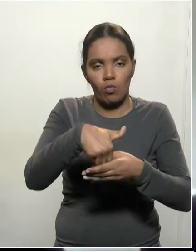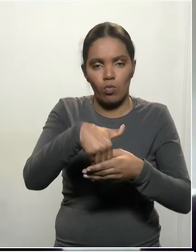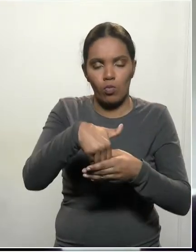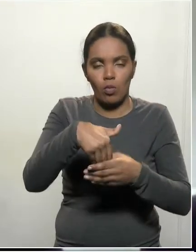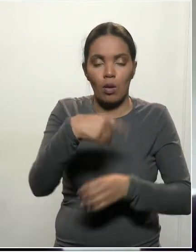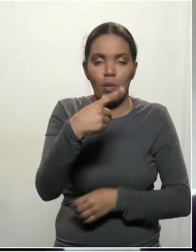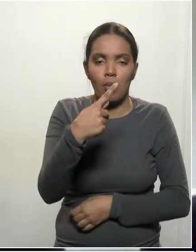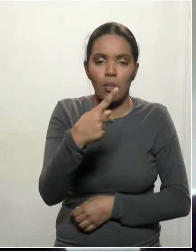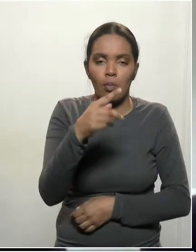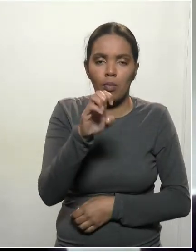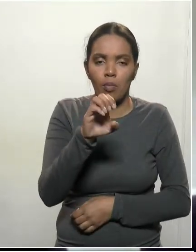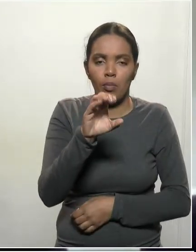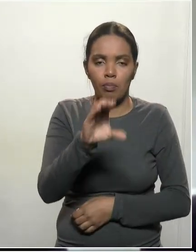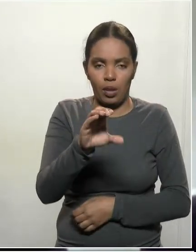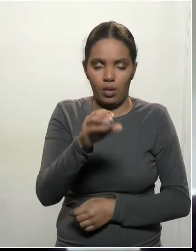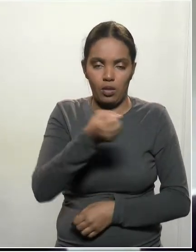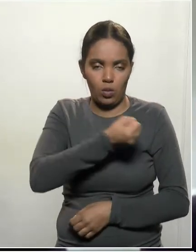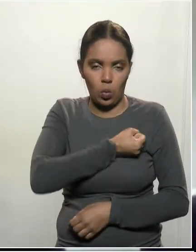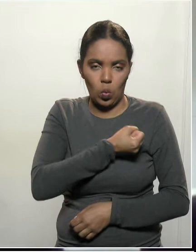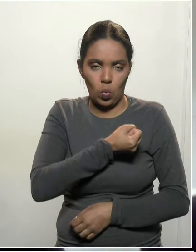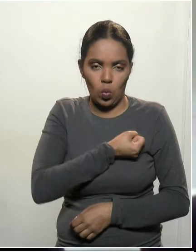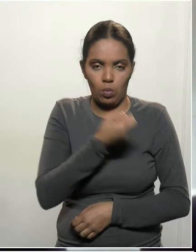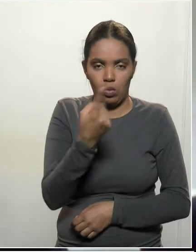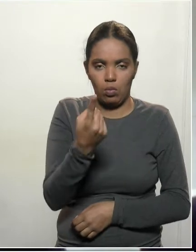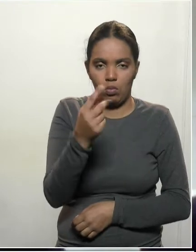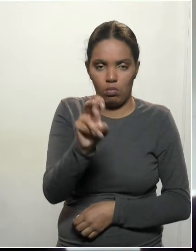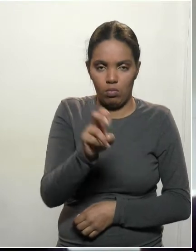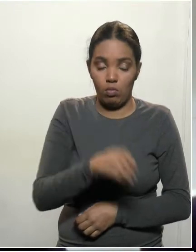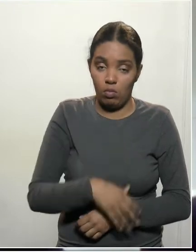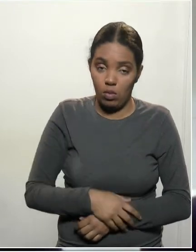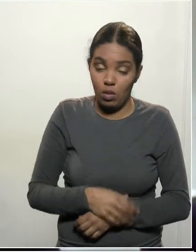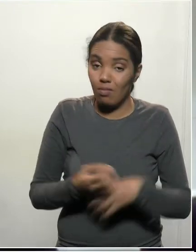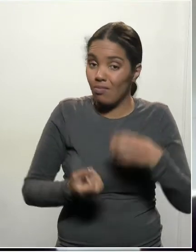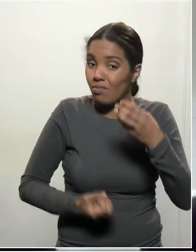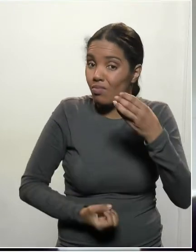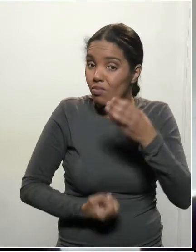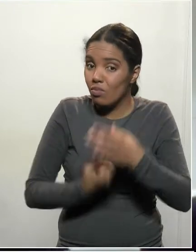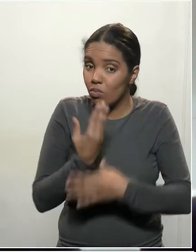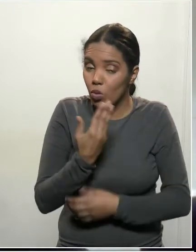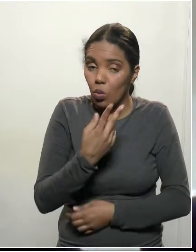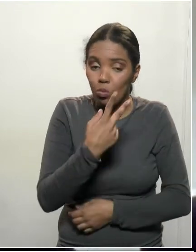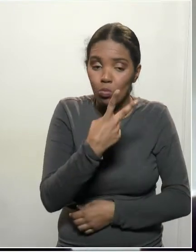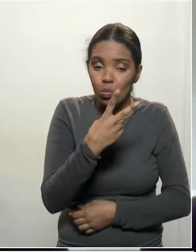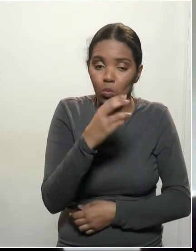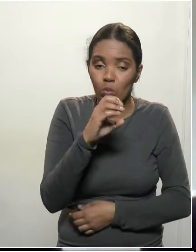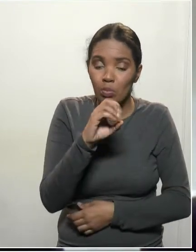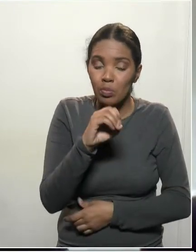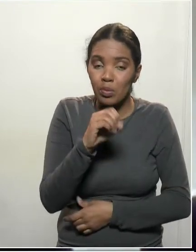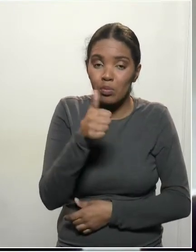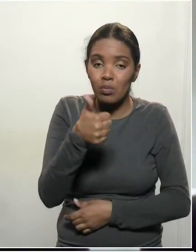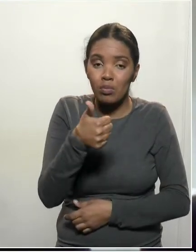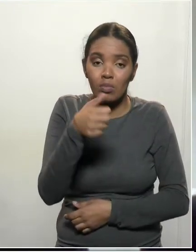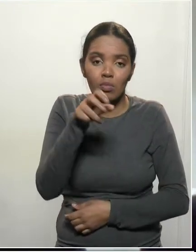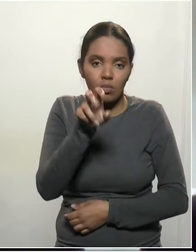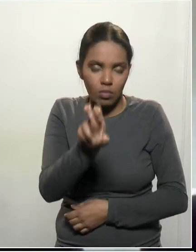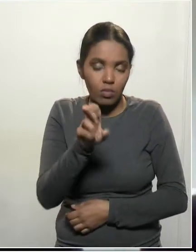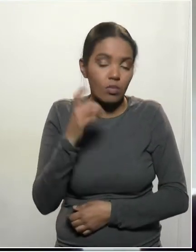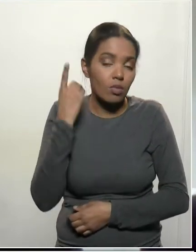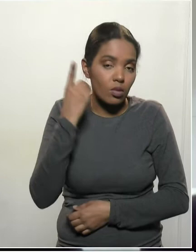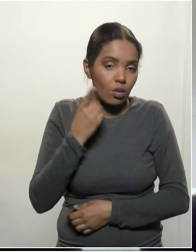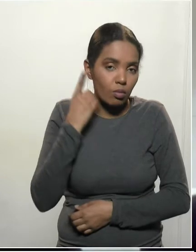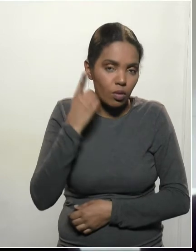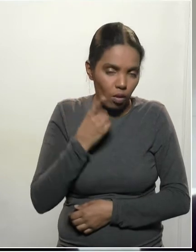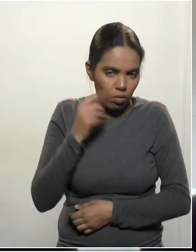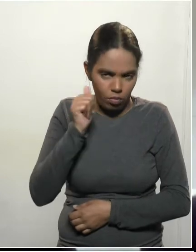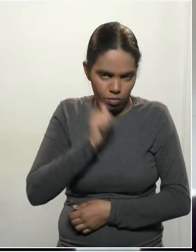número 15. Foi apresentada em 2015 por uma deputada do PSC de Minas